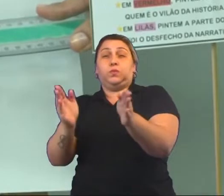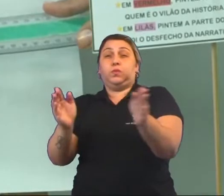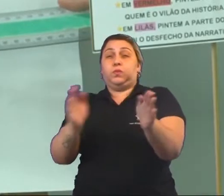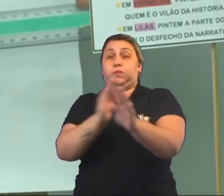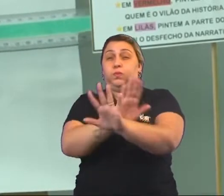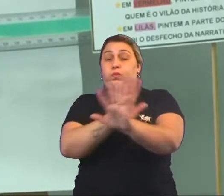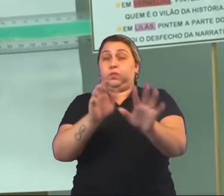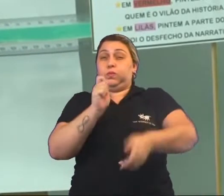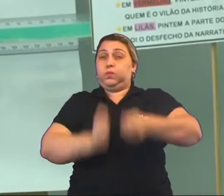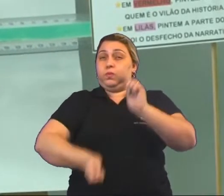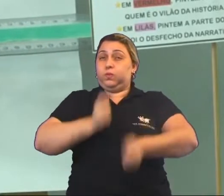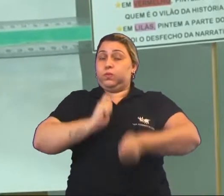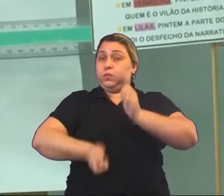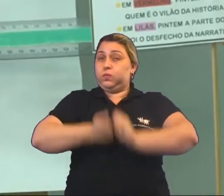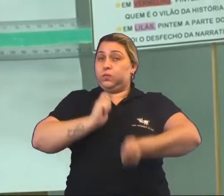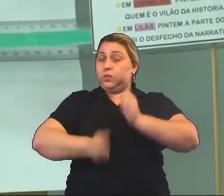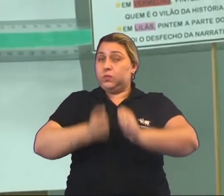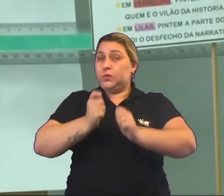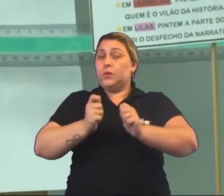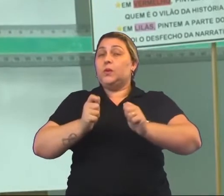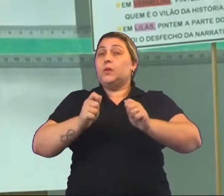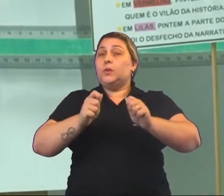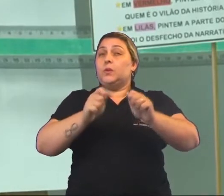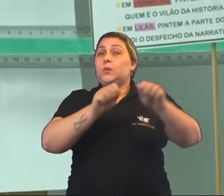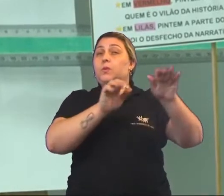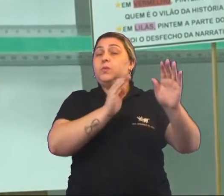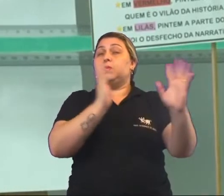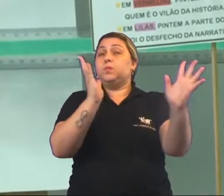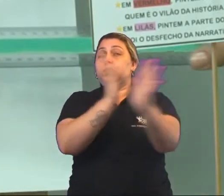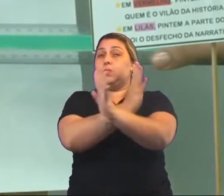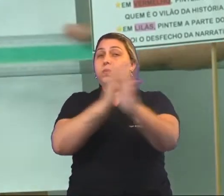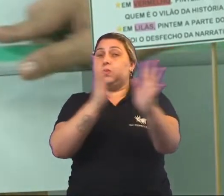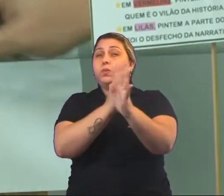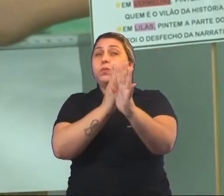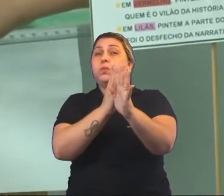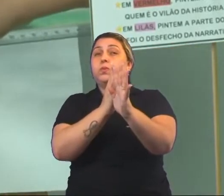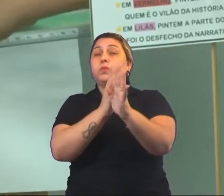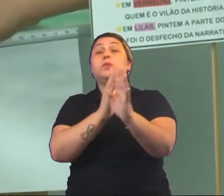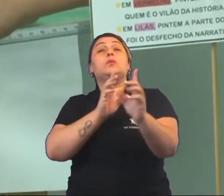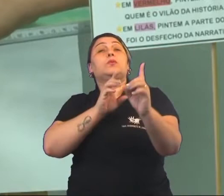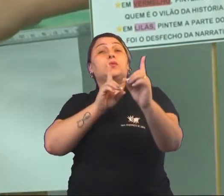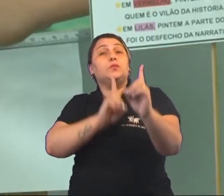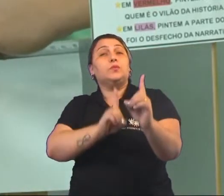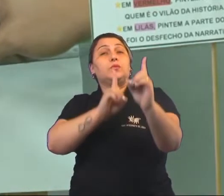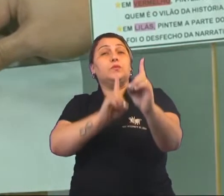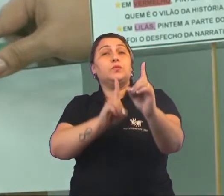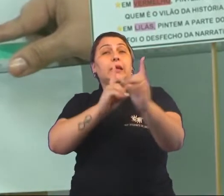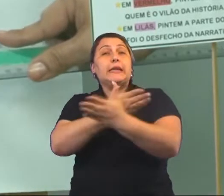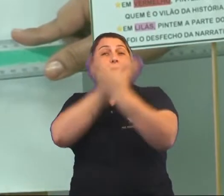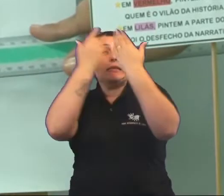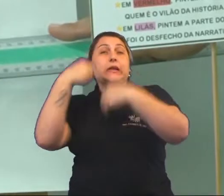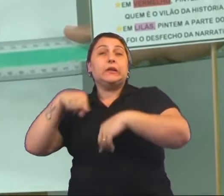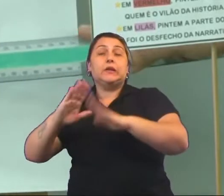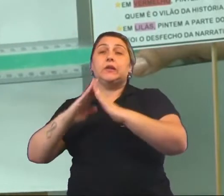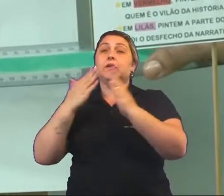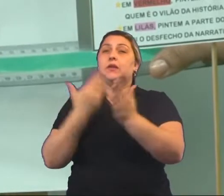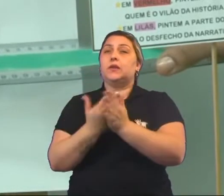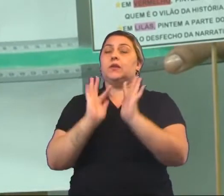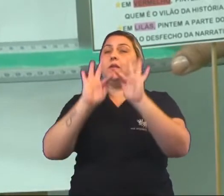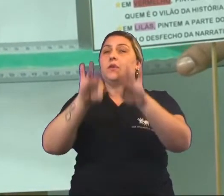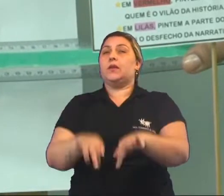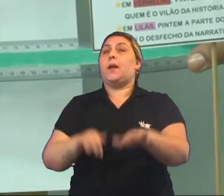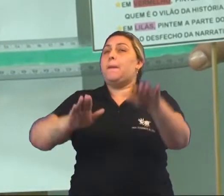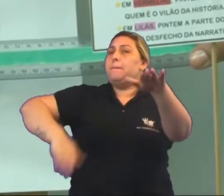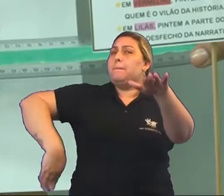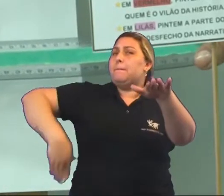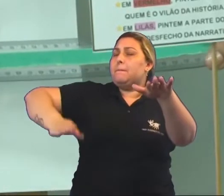tocavam tambores, assim preferiu segui-los a ir à escola. Terminou a manhã na